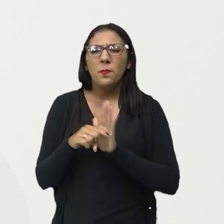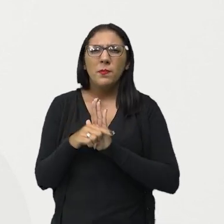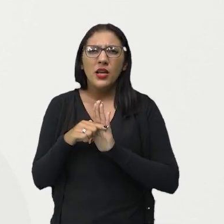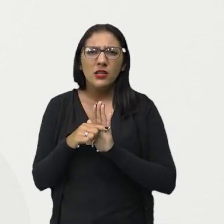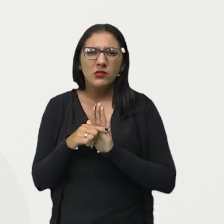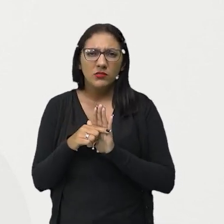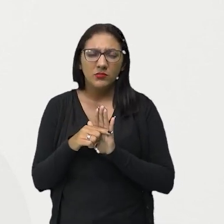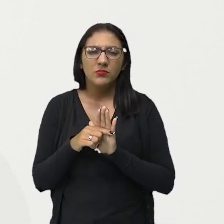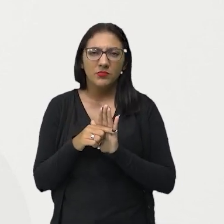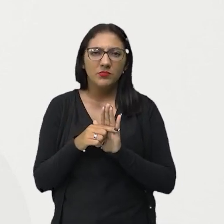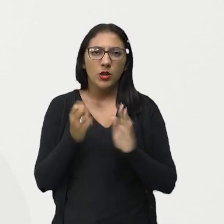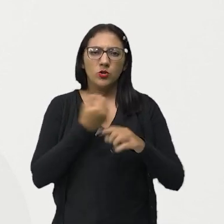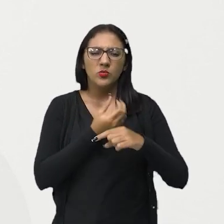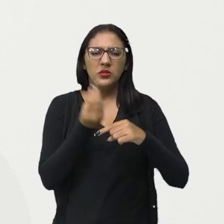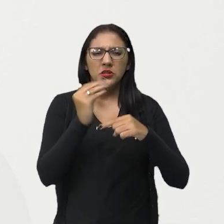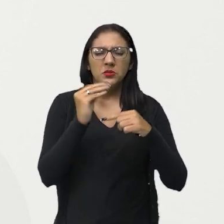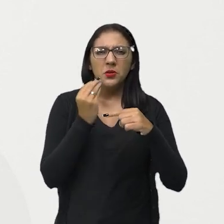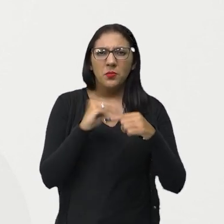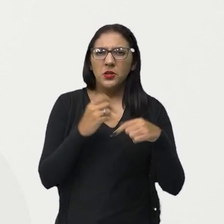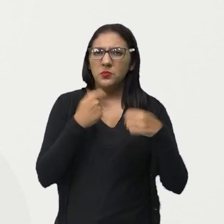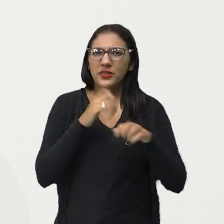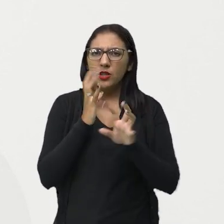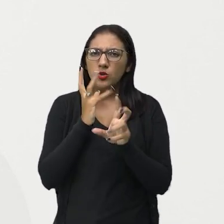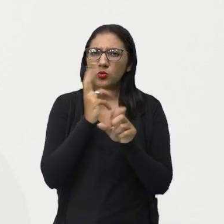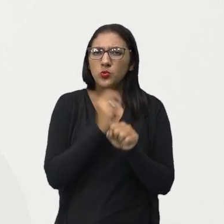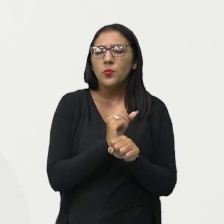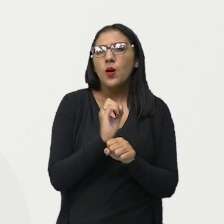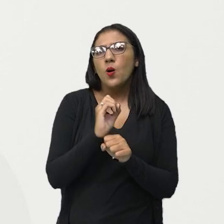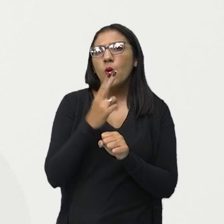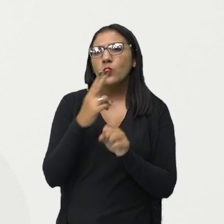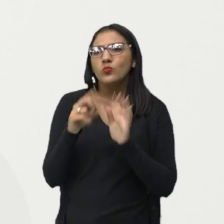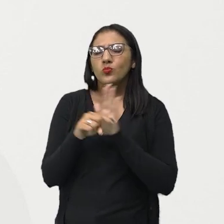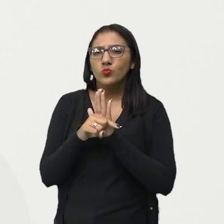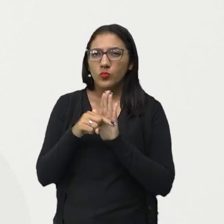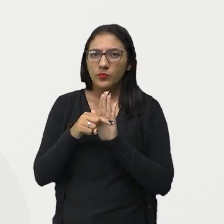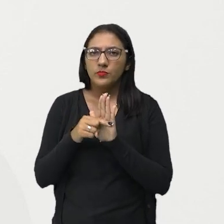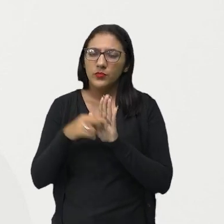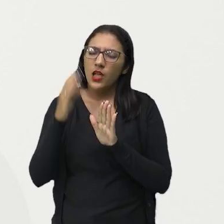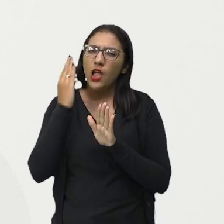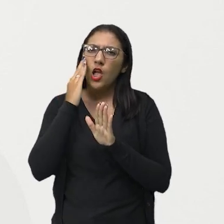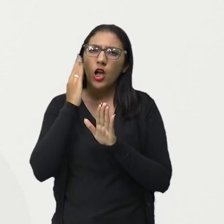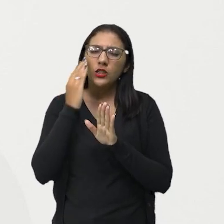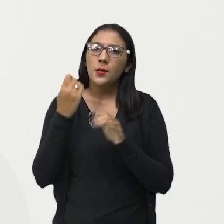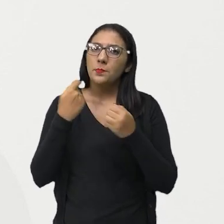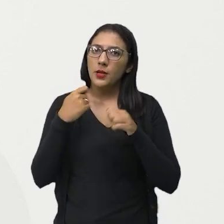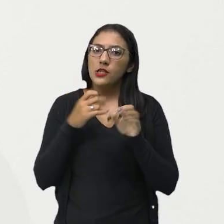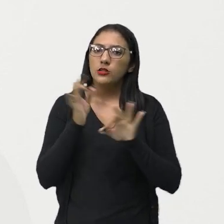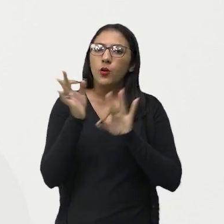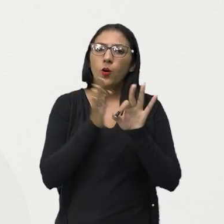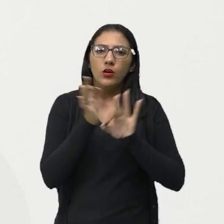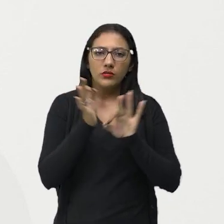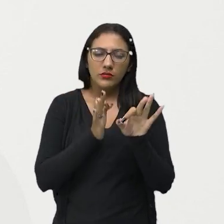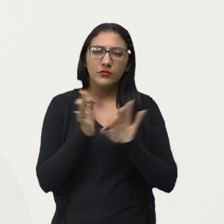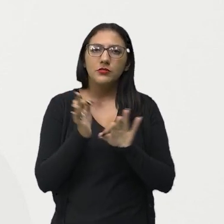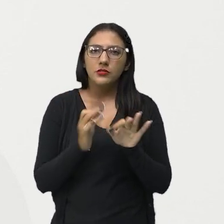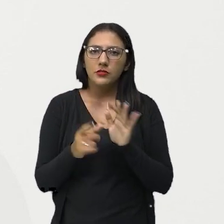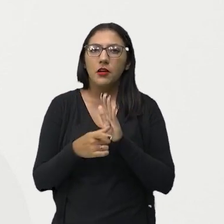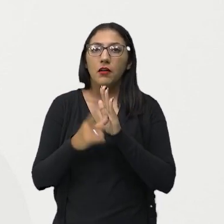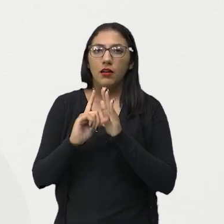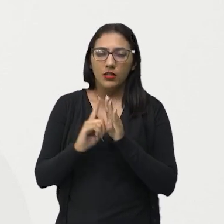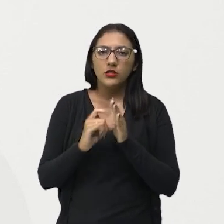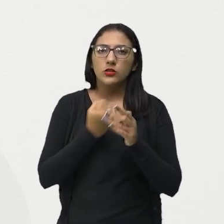subtração? Hein? O que você acha? Eu sei que eu tenho que operar as duas frações que estão aí na minha tela, né? Na minha